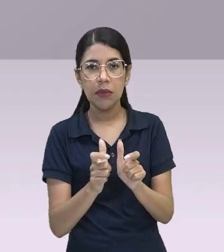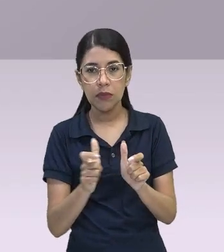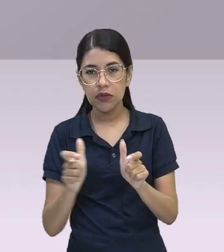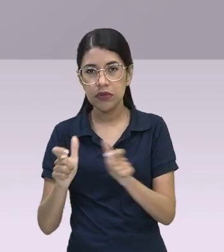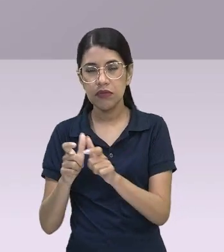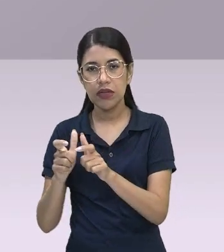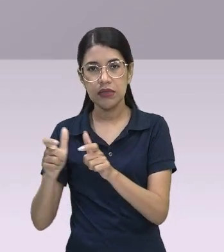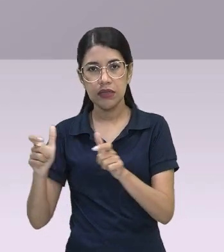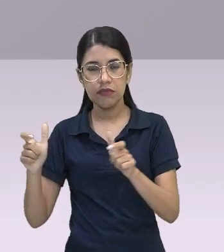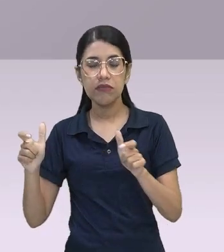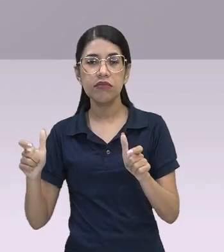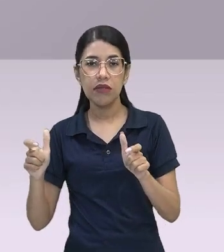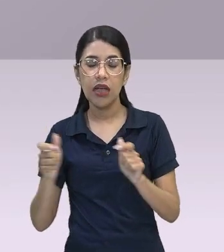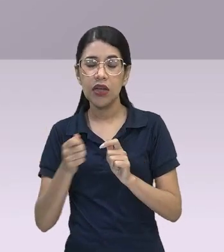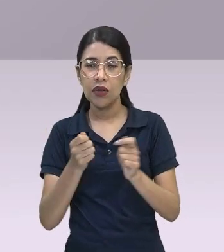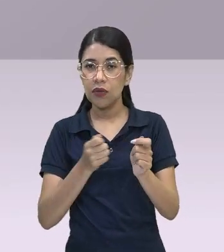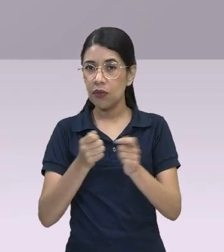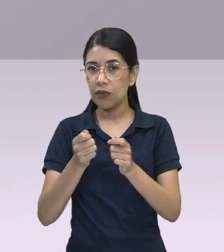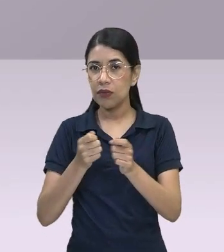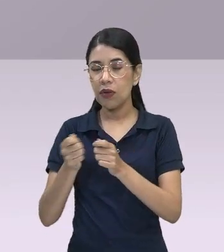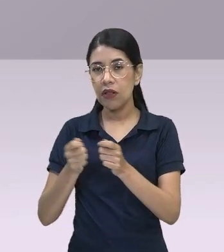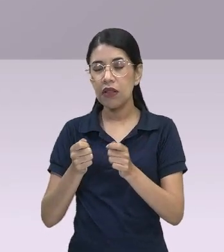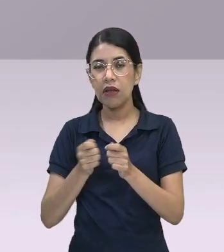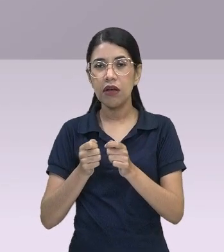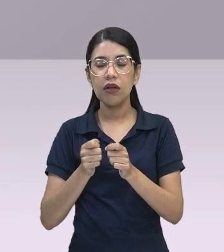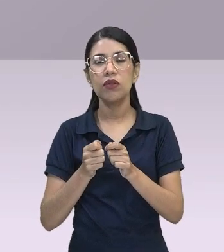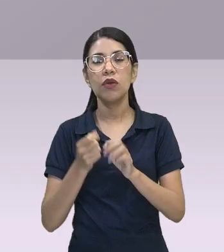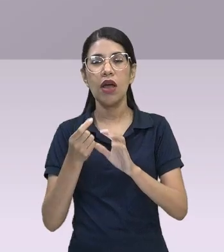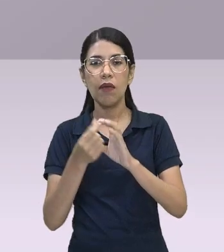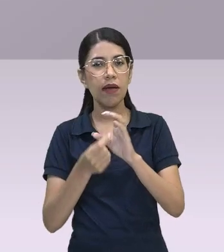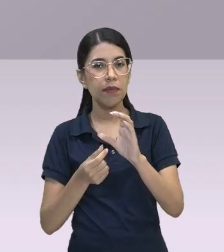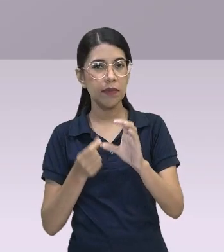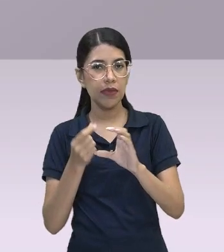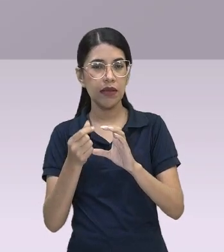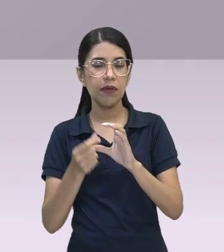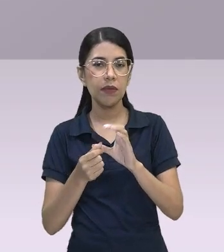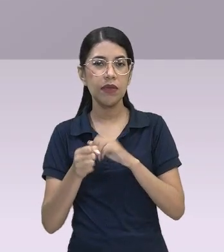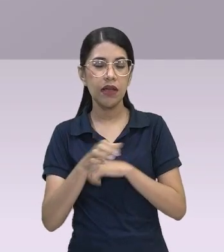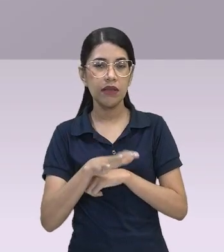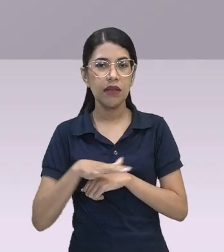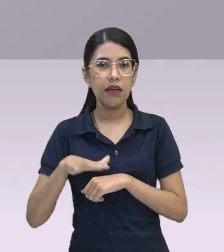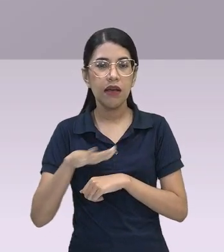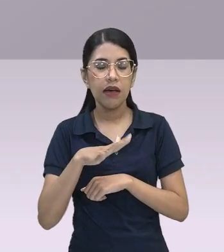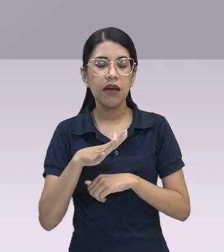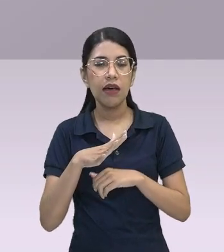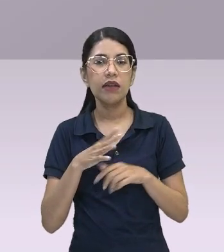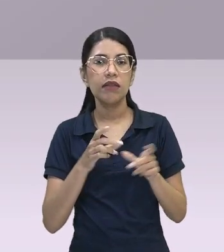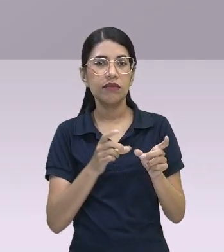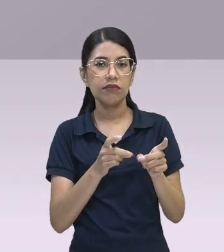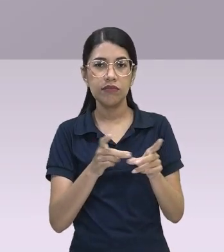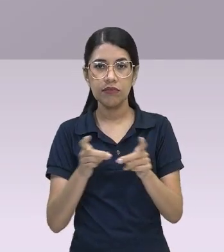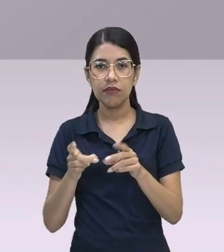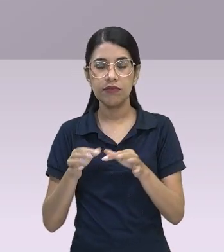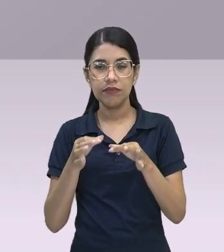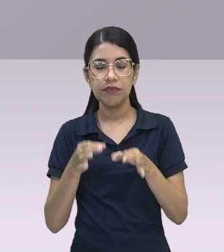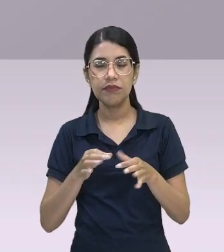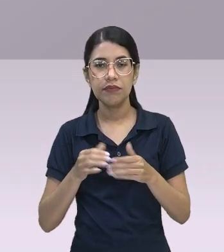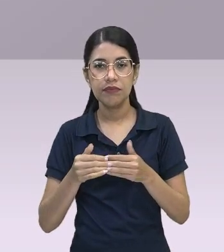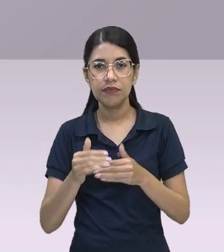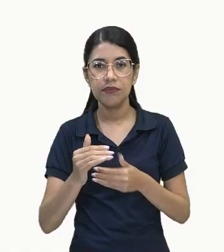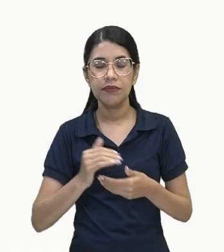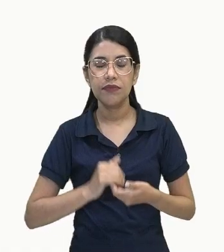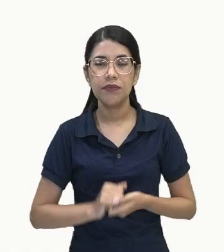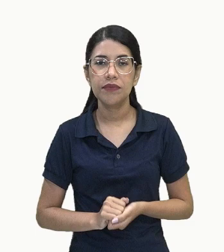segmento, controlando, monopolizando as ações em determinado segmento da economia. Vamos